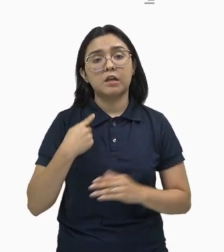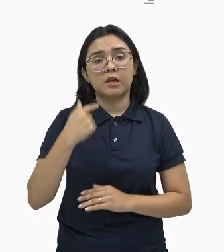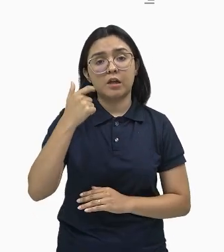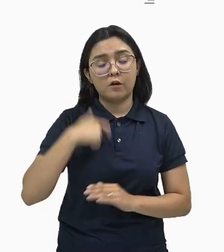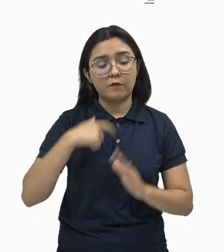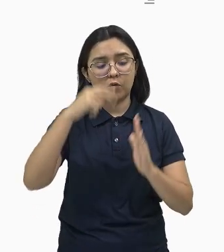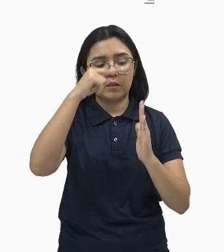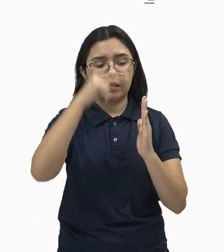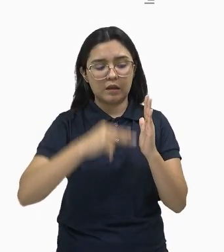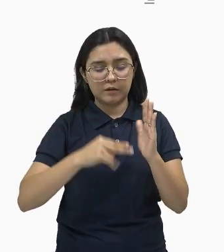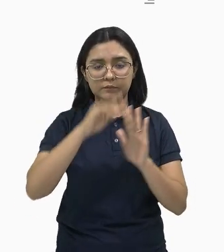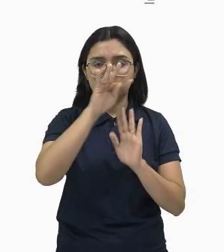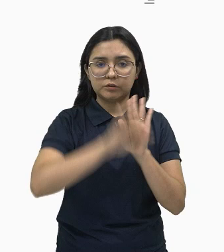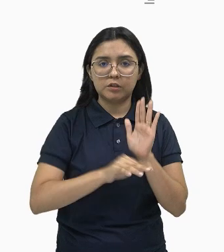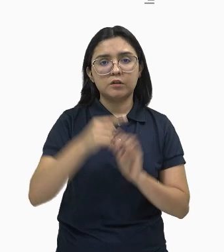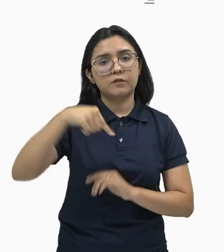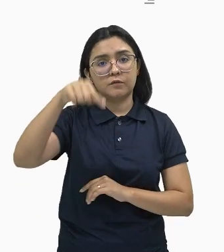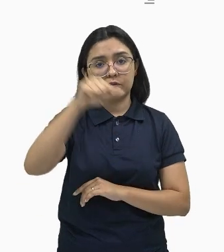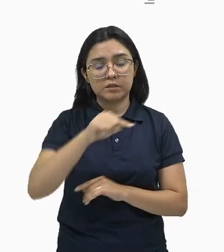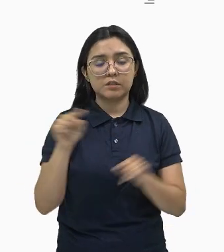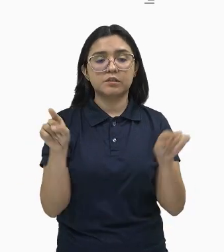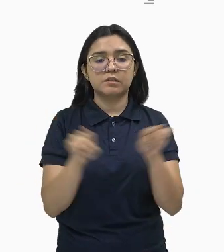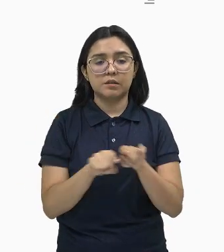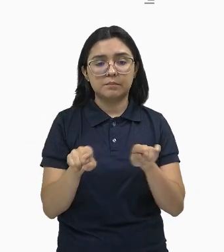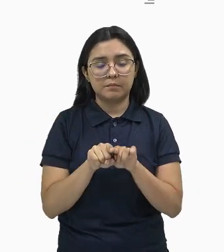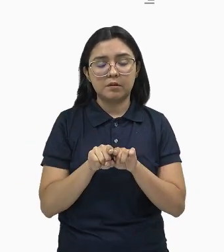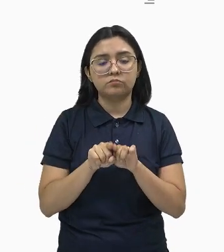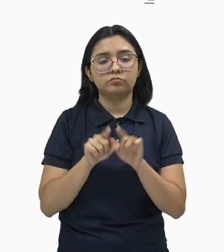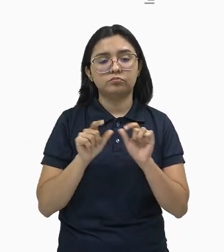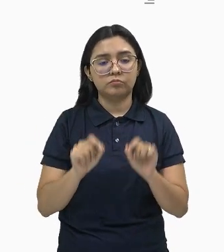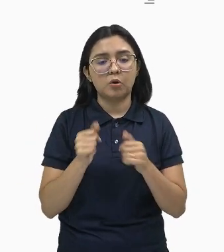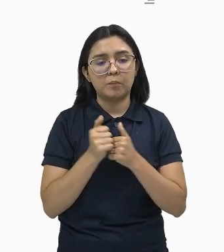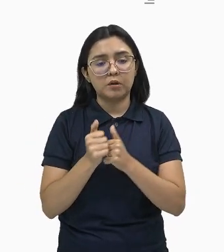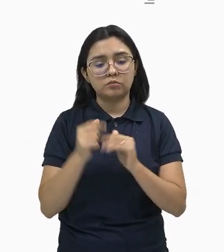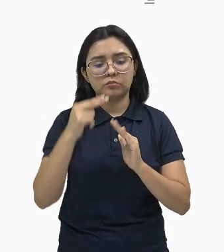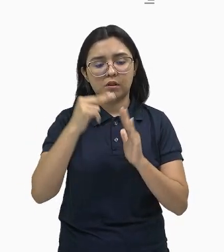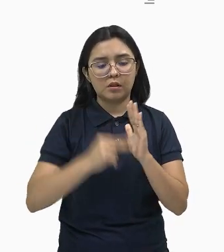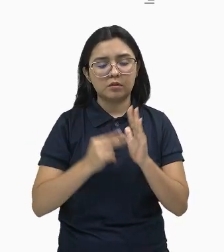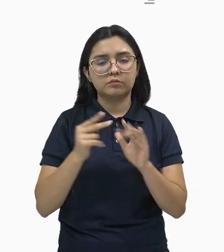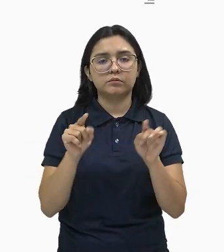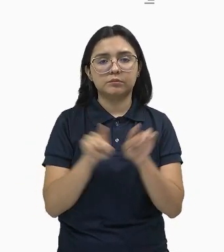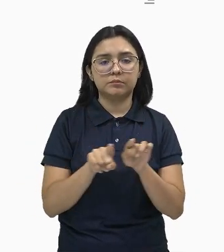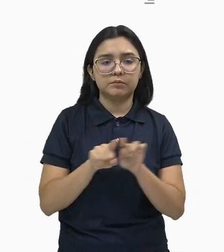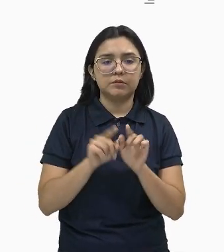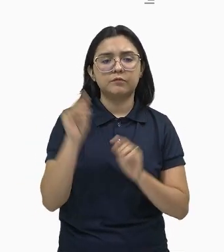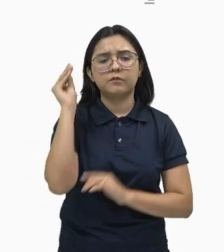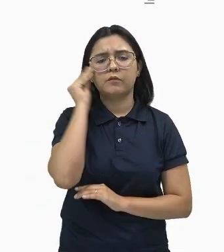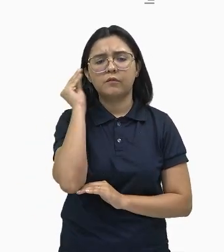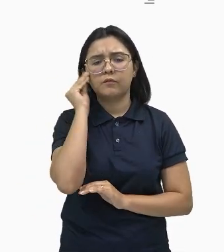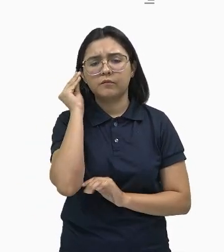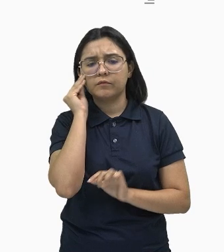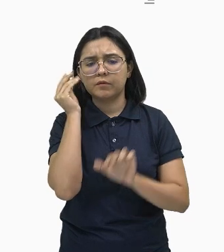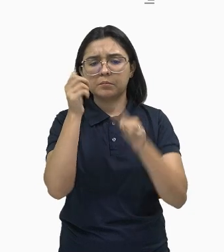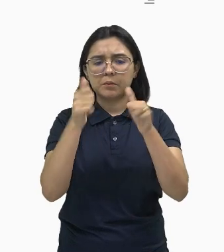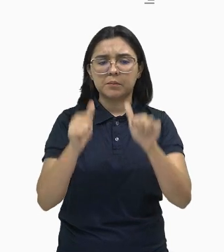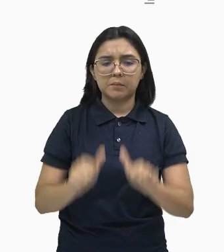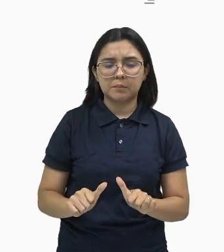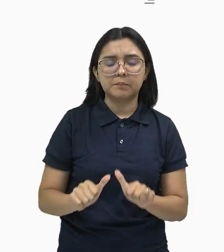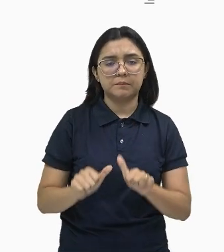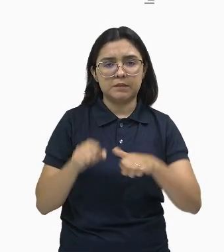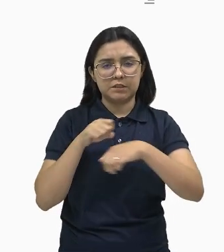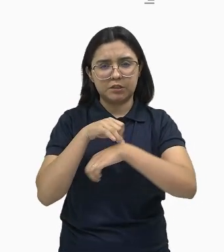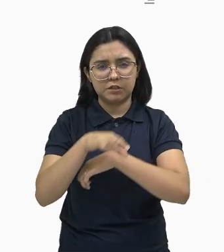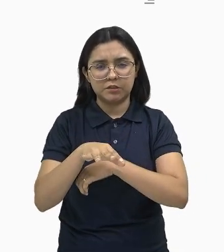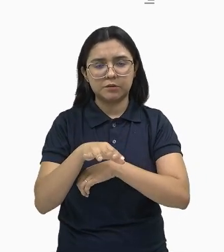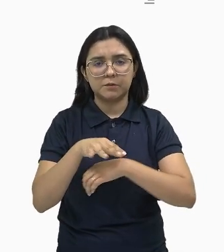texto e, ao mesmo tempo que eu vou fazer a leitura, vocês vão acompanhando e vão verificando todos esses tópicos que eu acabei de